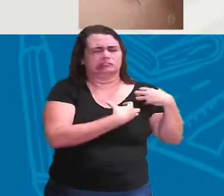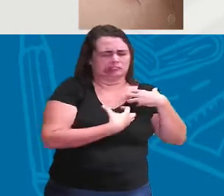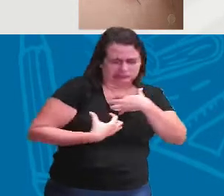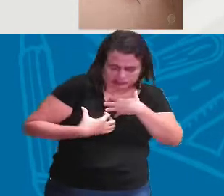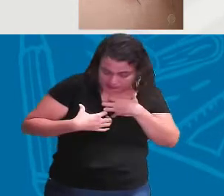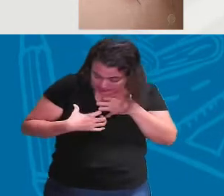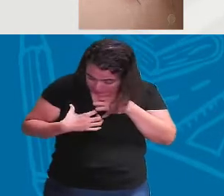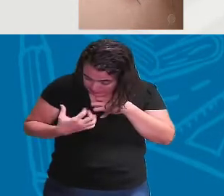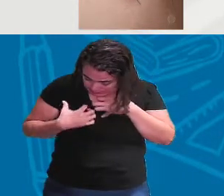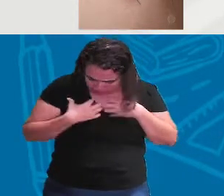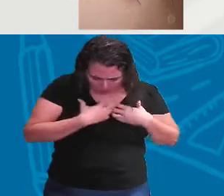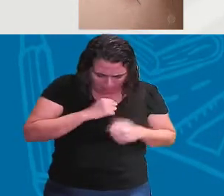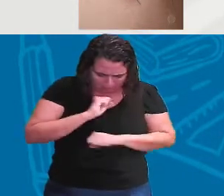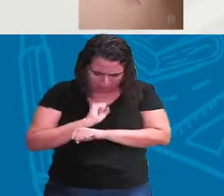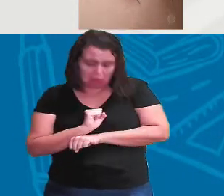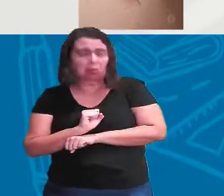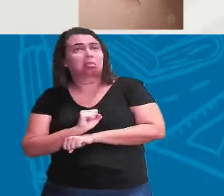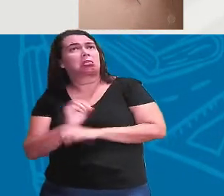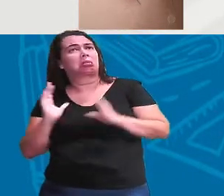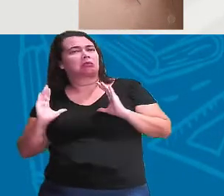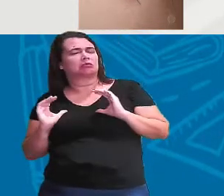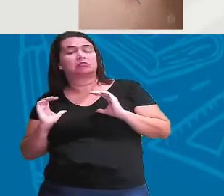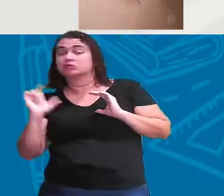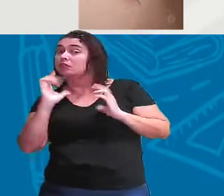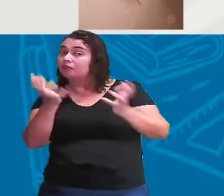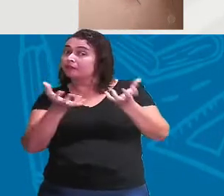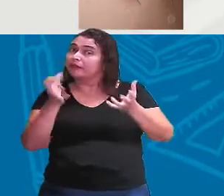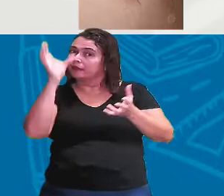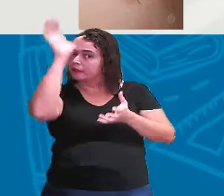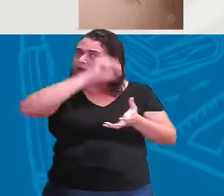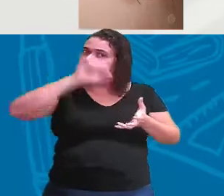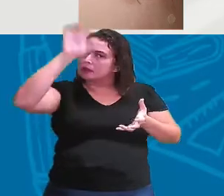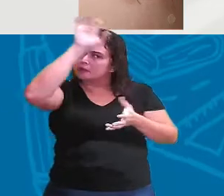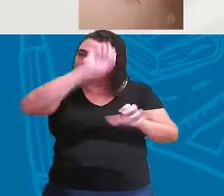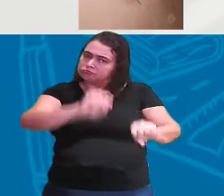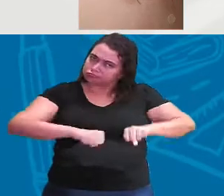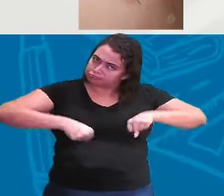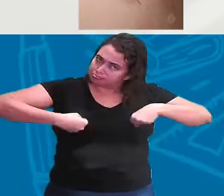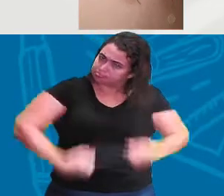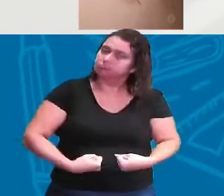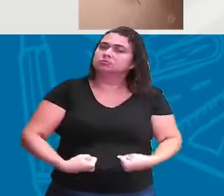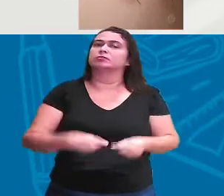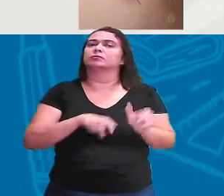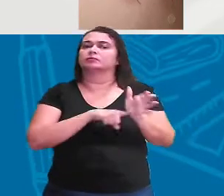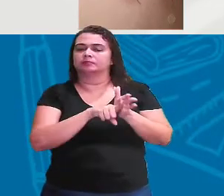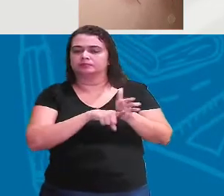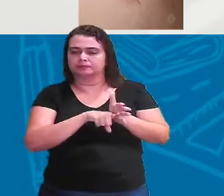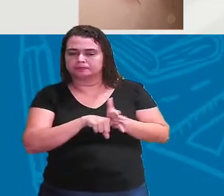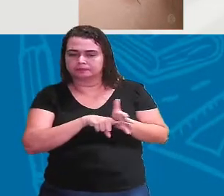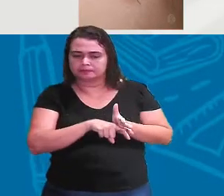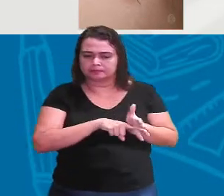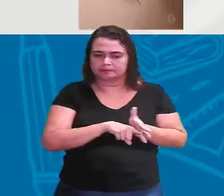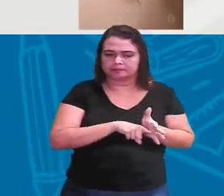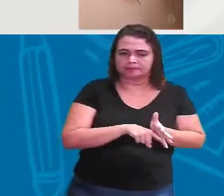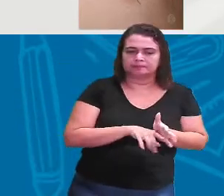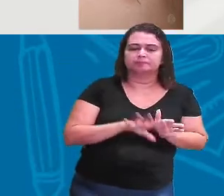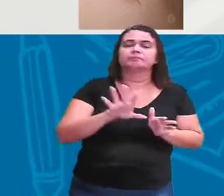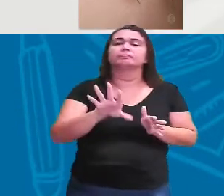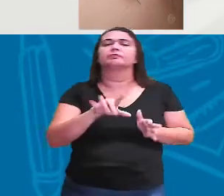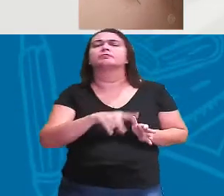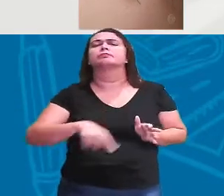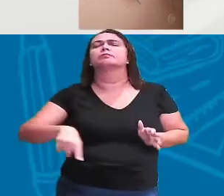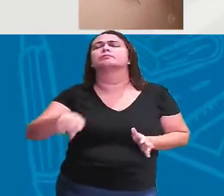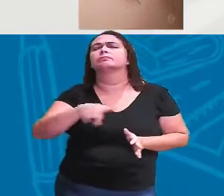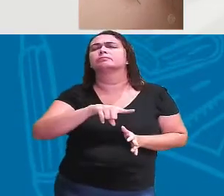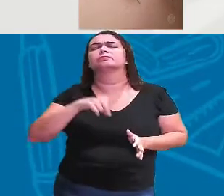querer aprender sempre mais e pesquisar sempre mais. E aqui, só para reforçar, deixa eu dar uma dica aqui. Talvez alguém possa ter dizer assim, mas por